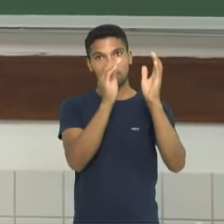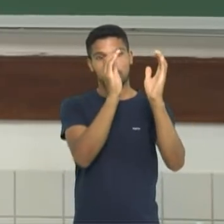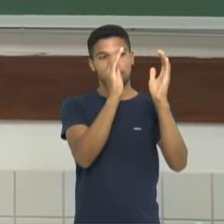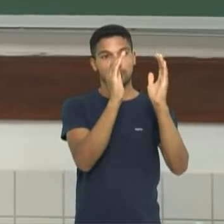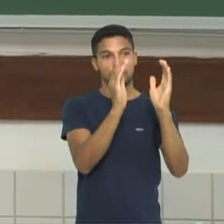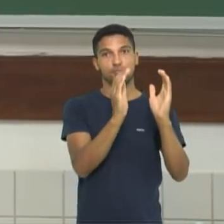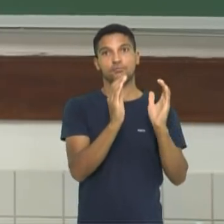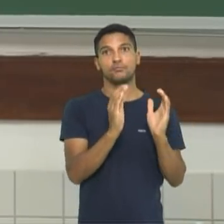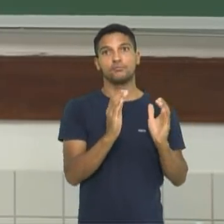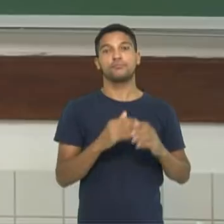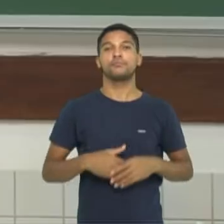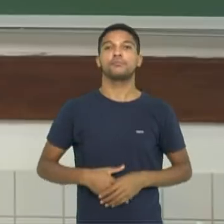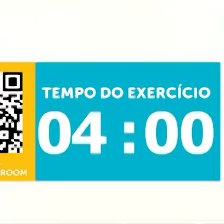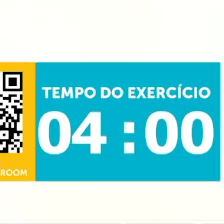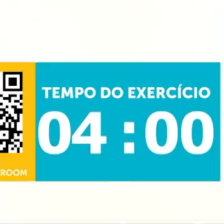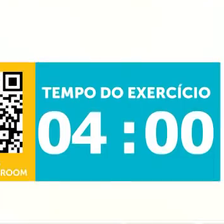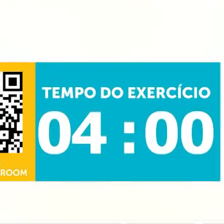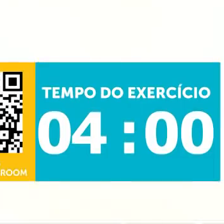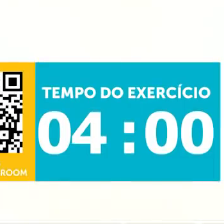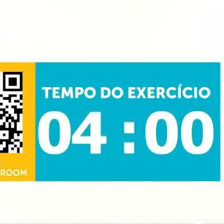para verificar se acertaram.